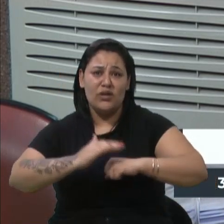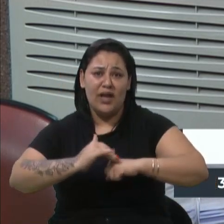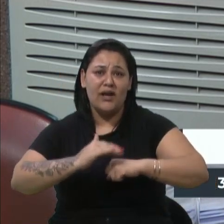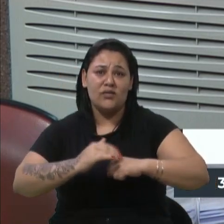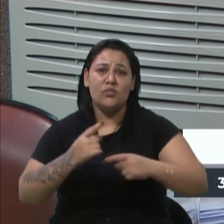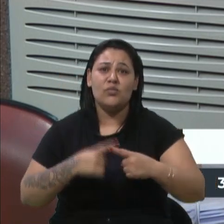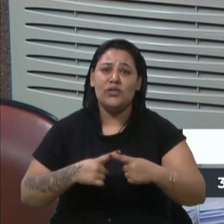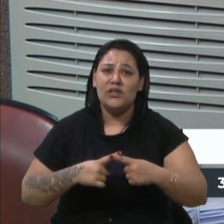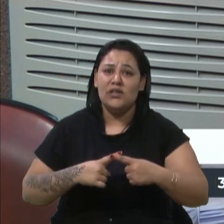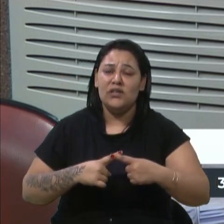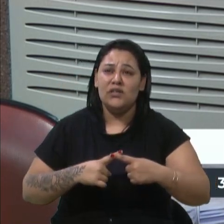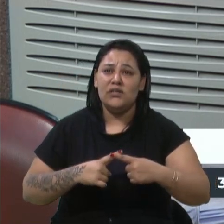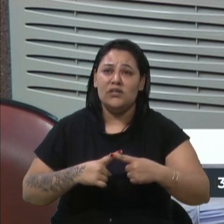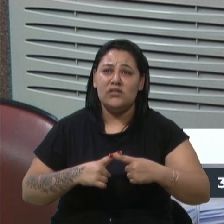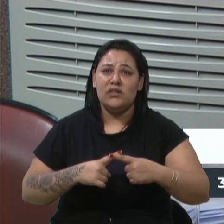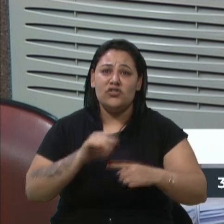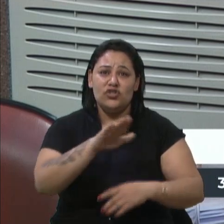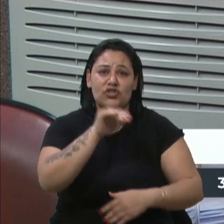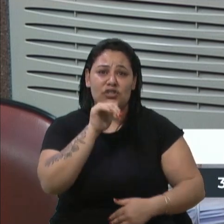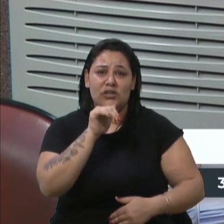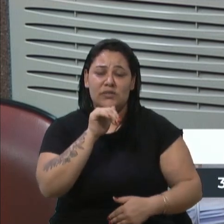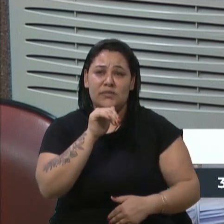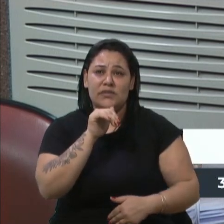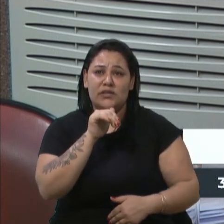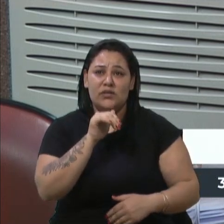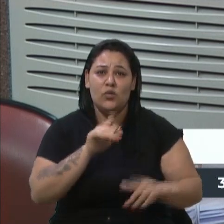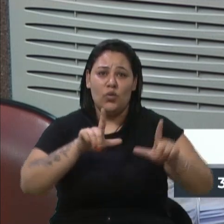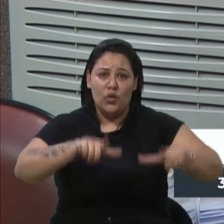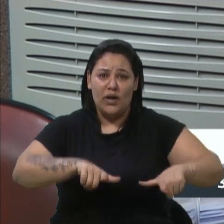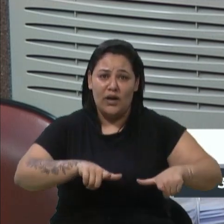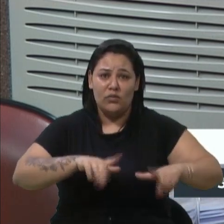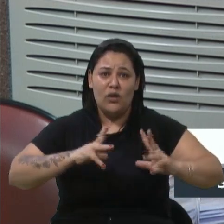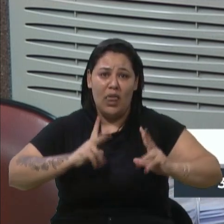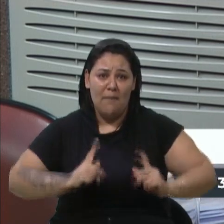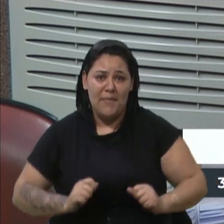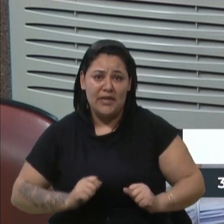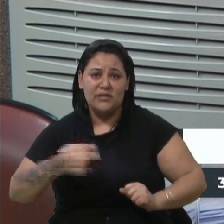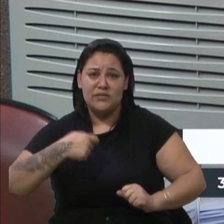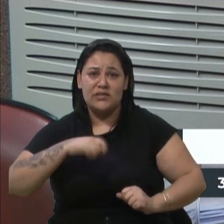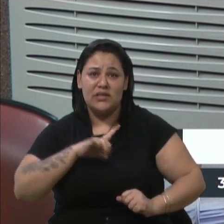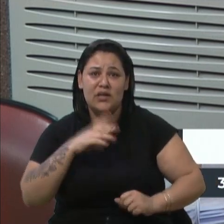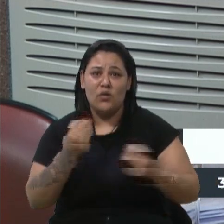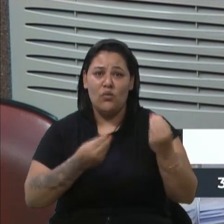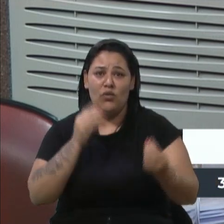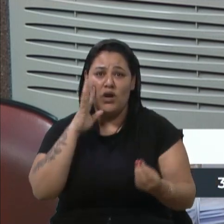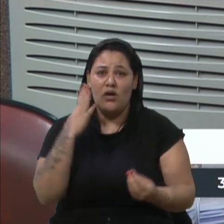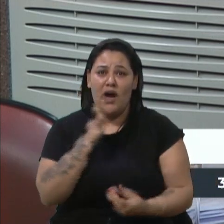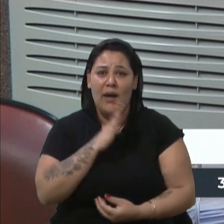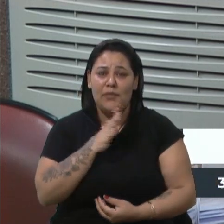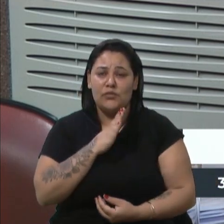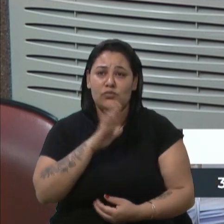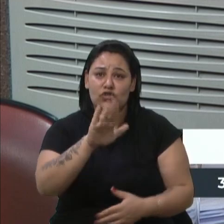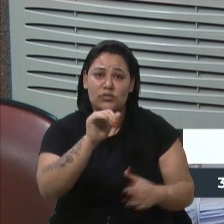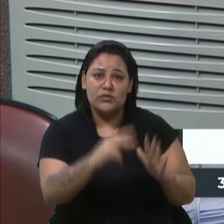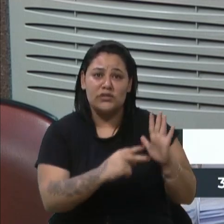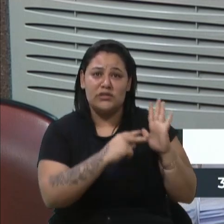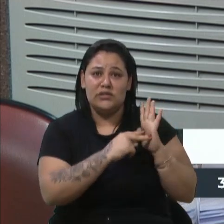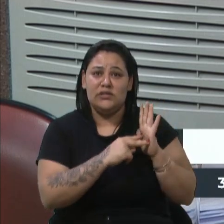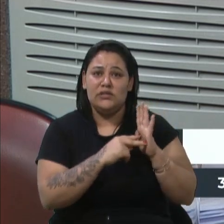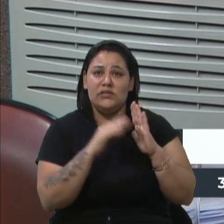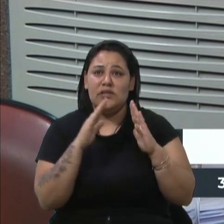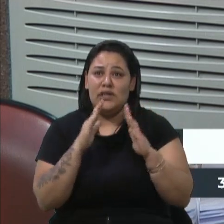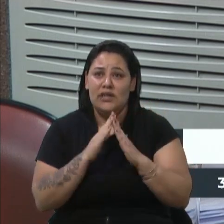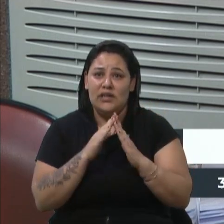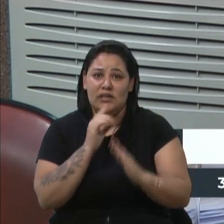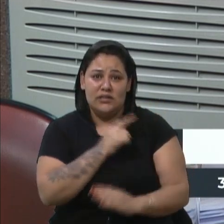que é acionado a vigilância sanitária, enfim, os órgãos fiscalizadores têm que ter ações imediatas. Me chamou muita atenção aquele caso daquela casa,